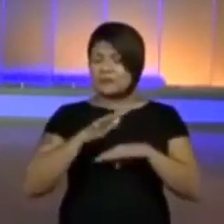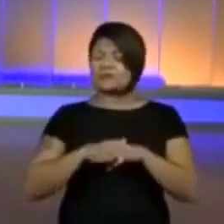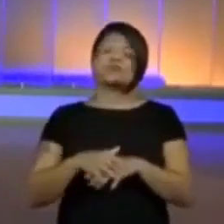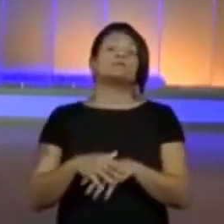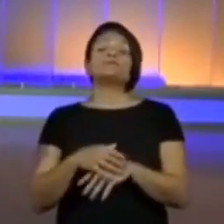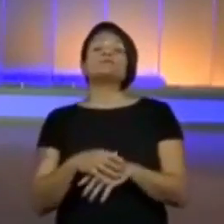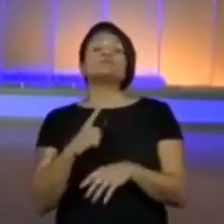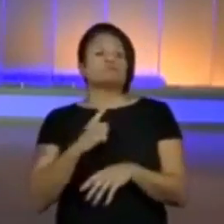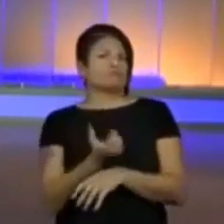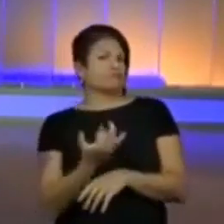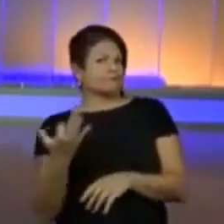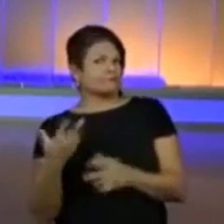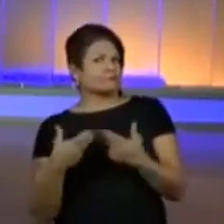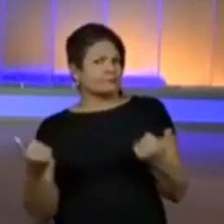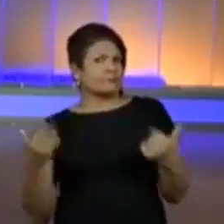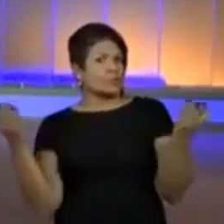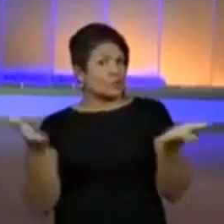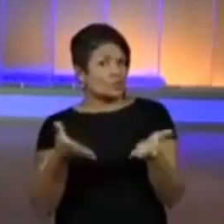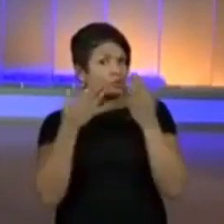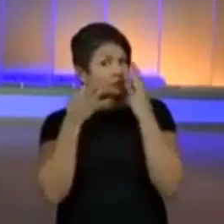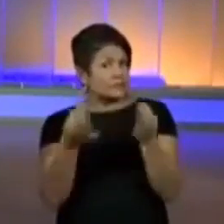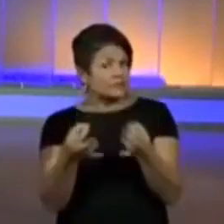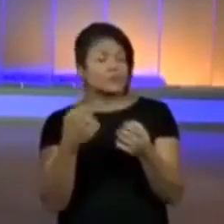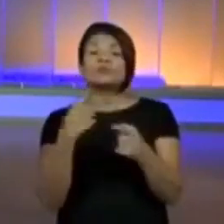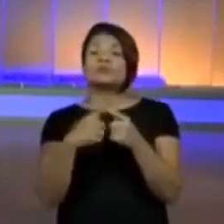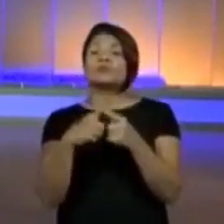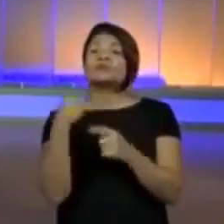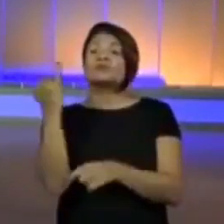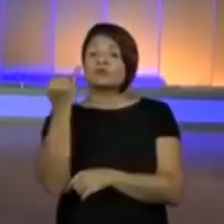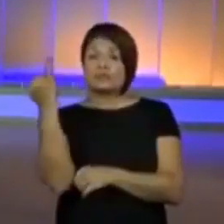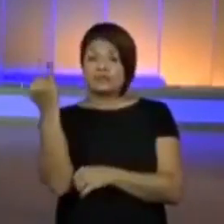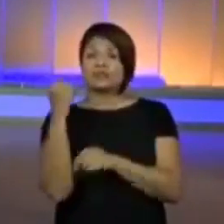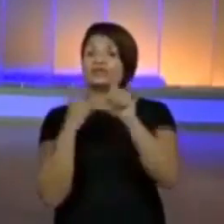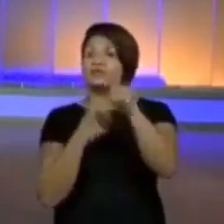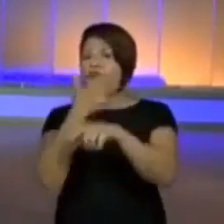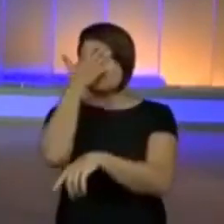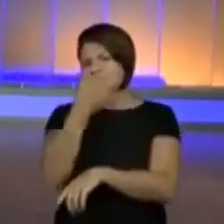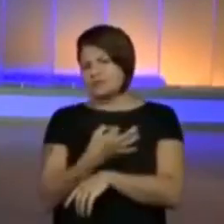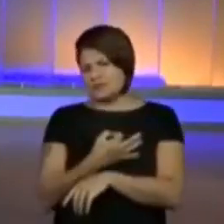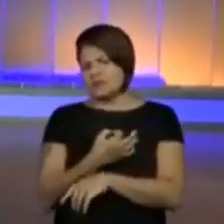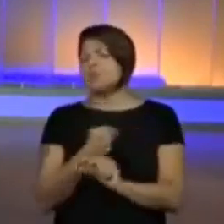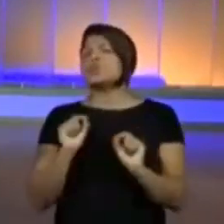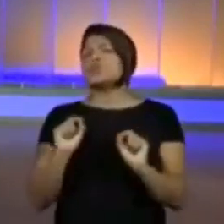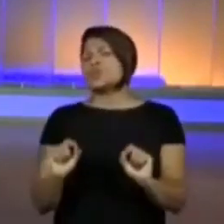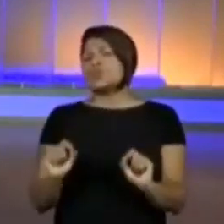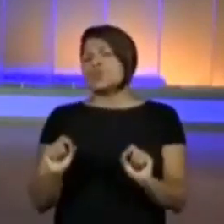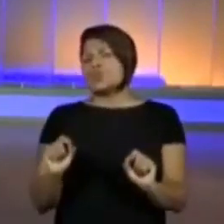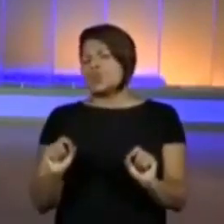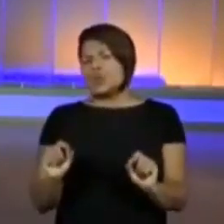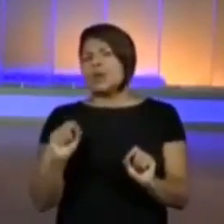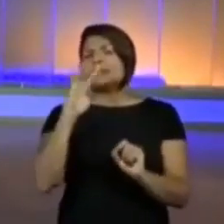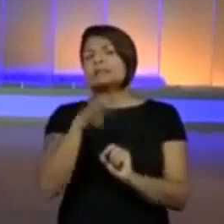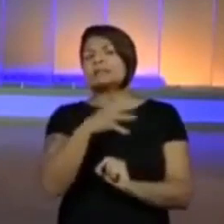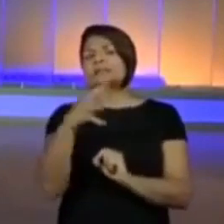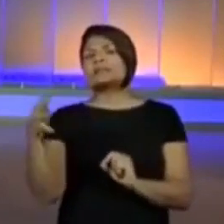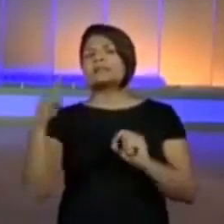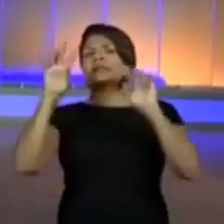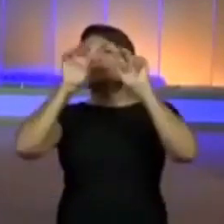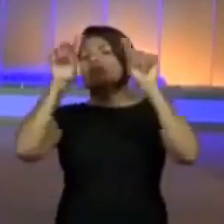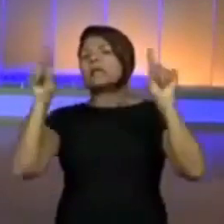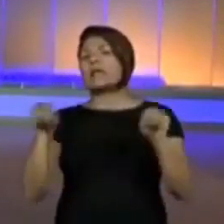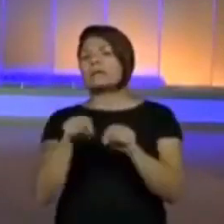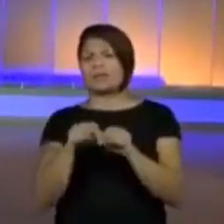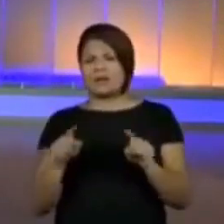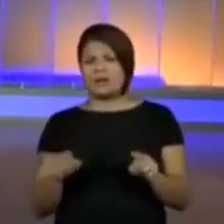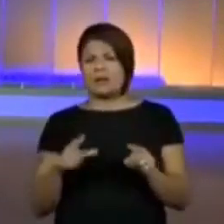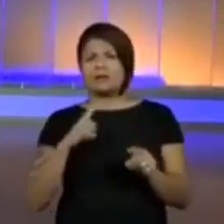Hoje, preste bastante atenção porque é muito importante que você entenda para que servem, por exemplo, tabelas. Elas estão por